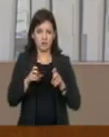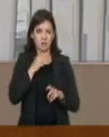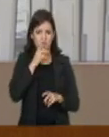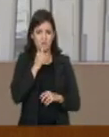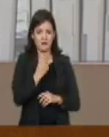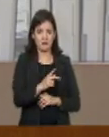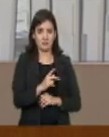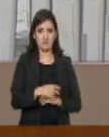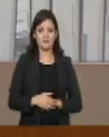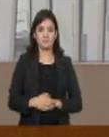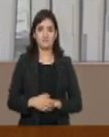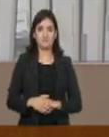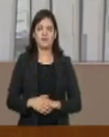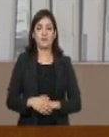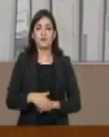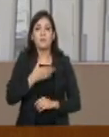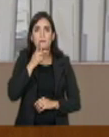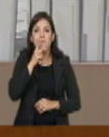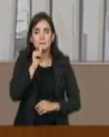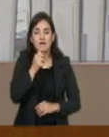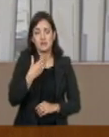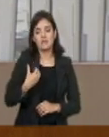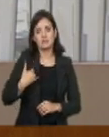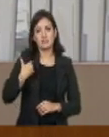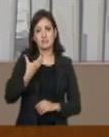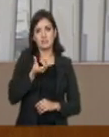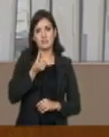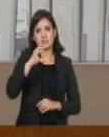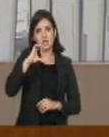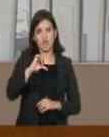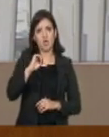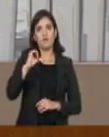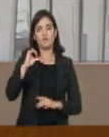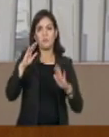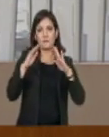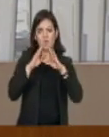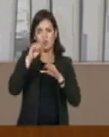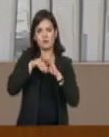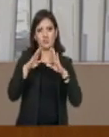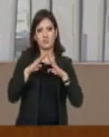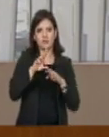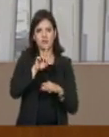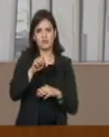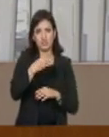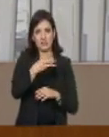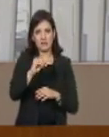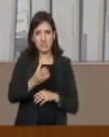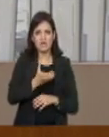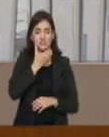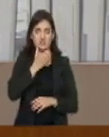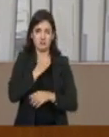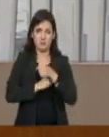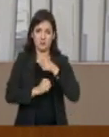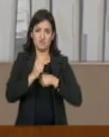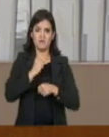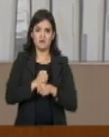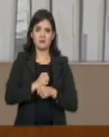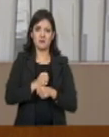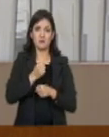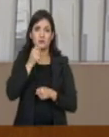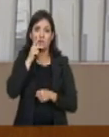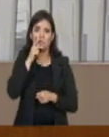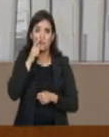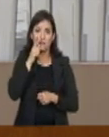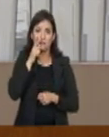69 anos, que morreu em casa no dia 30 de dezembro do ano passado, 2018. O pai havia